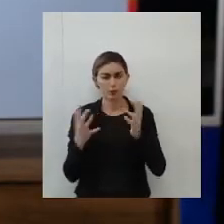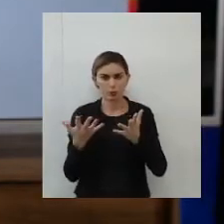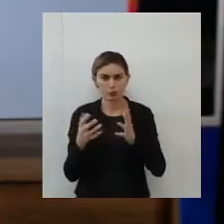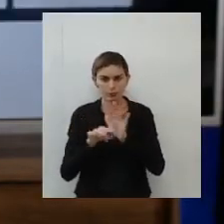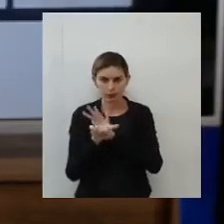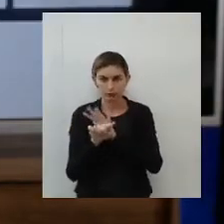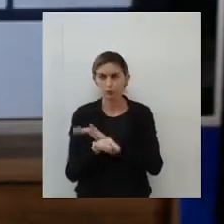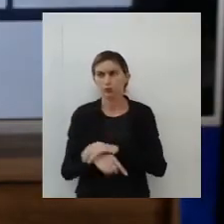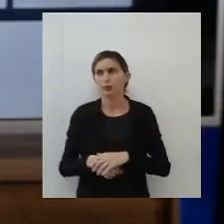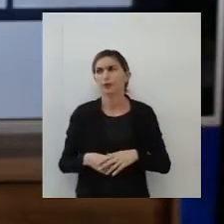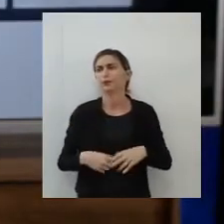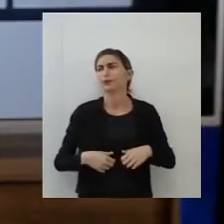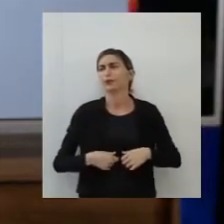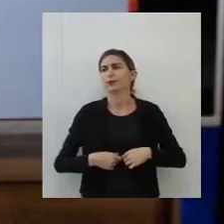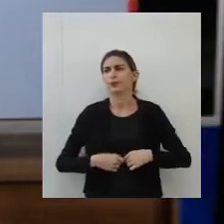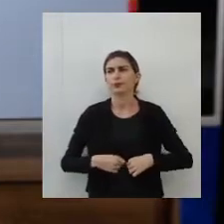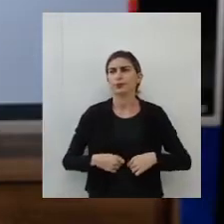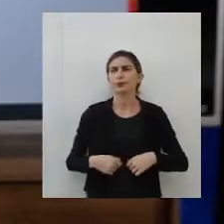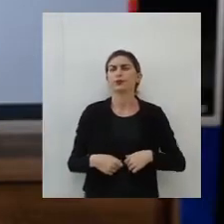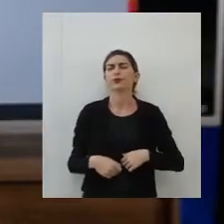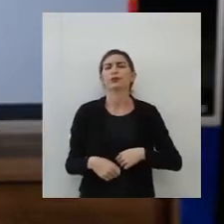Aparecendo agora? Tá?